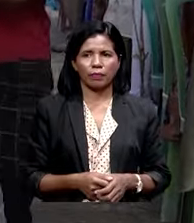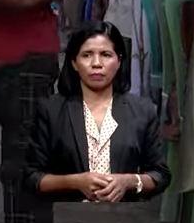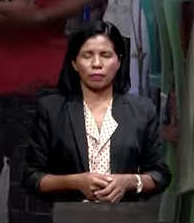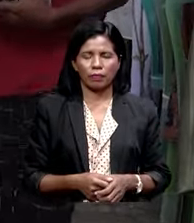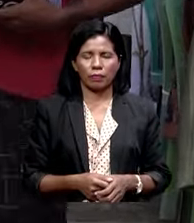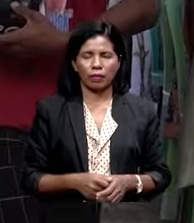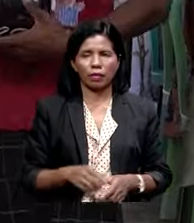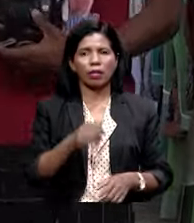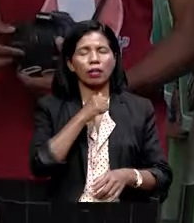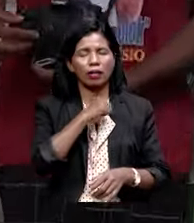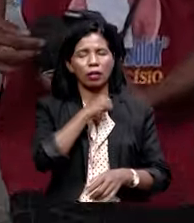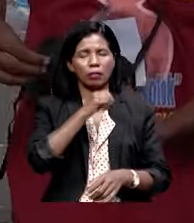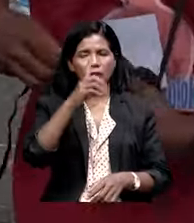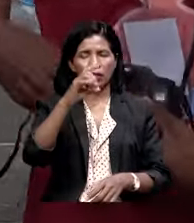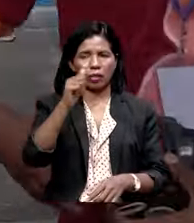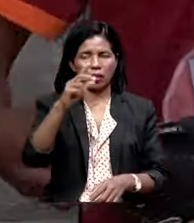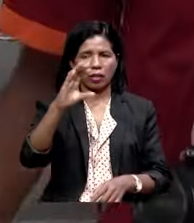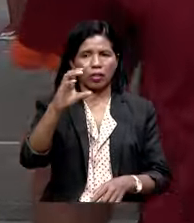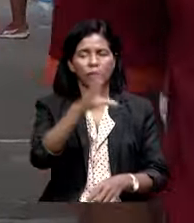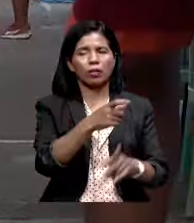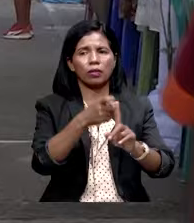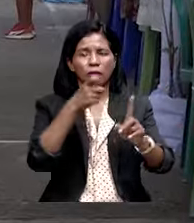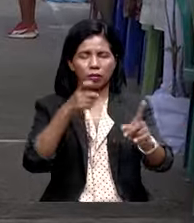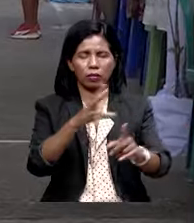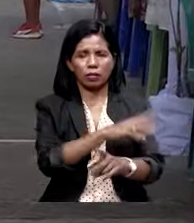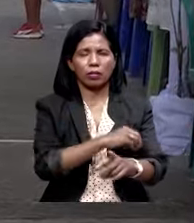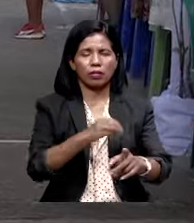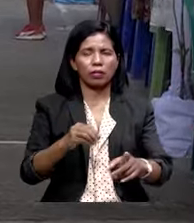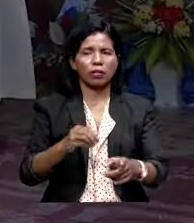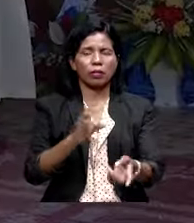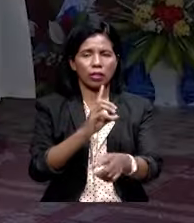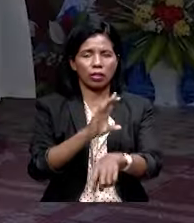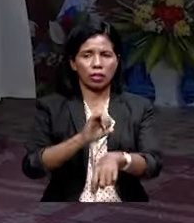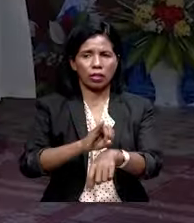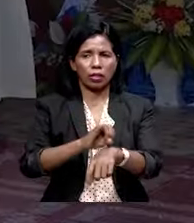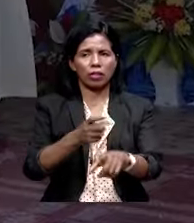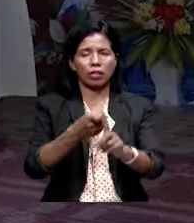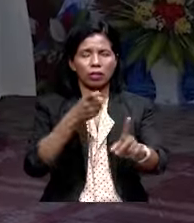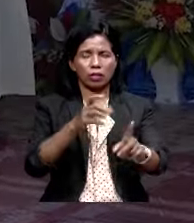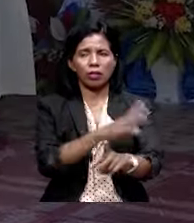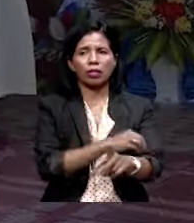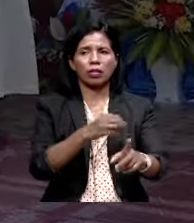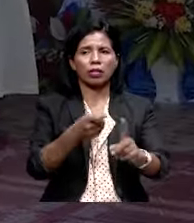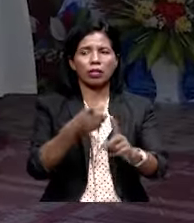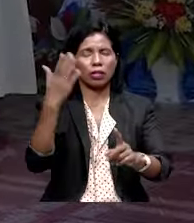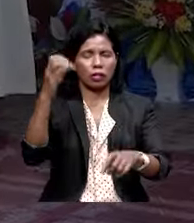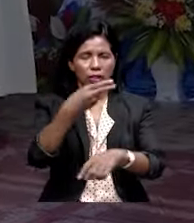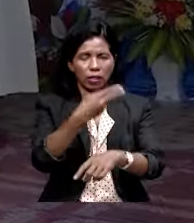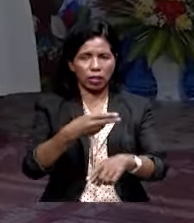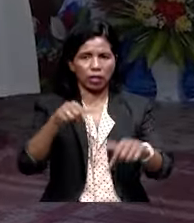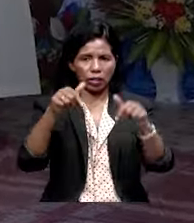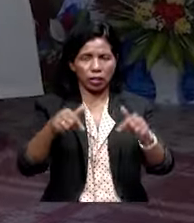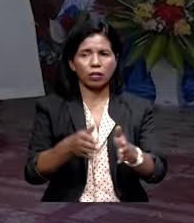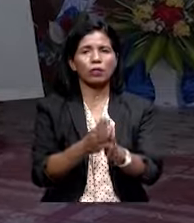Diácono aqui no Mazarelo Dias, Rússia Congregação Salesiano do Bosco, Simo Ordenação Sacerdotal, e a Quintané,